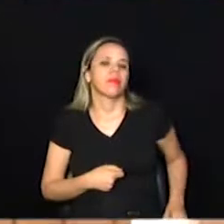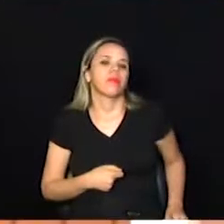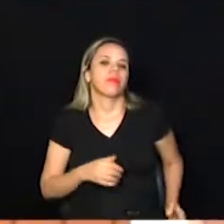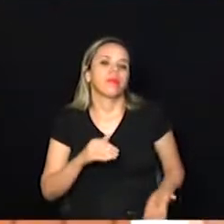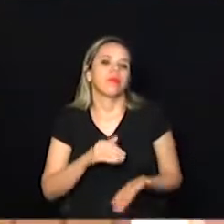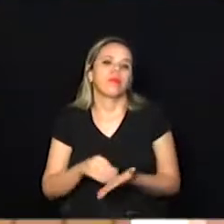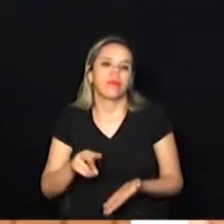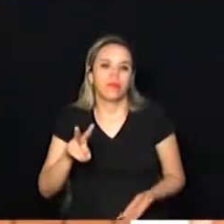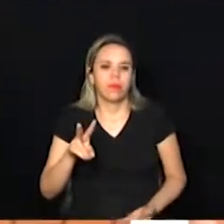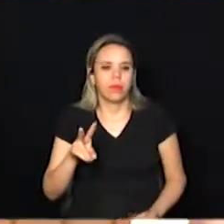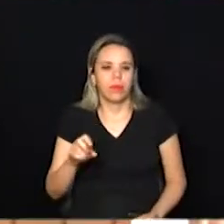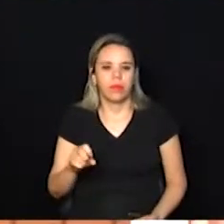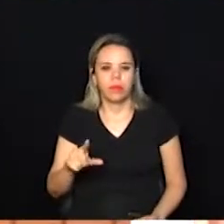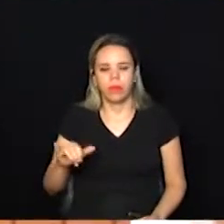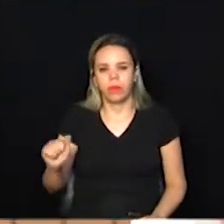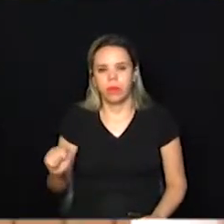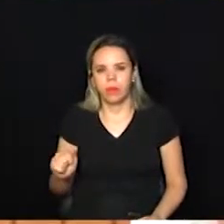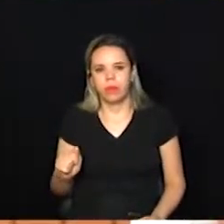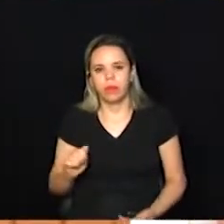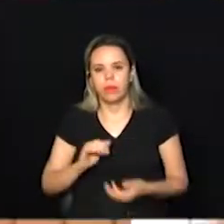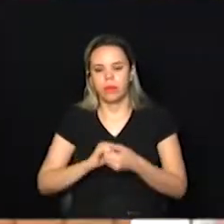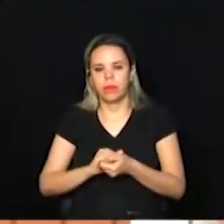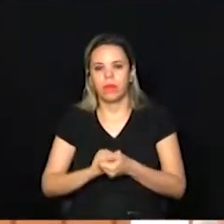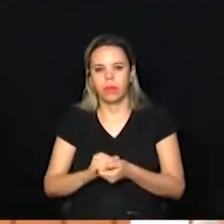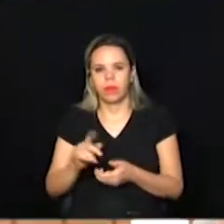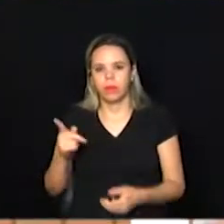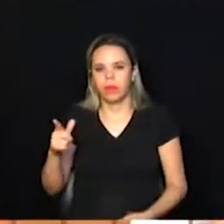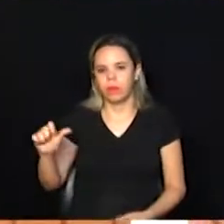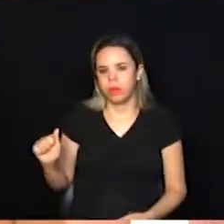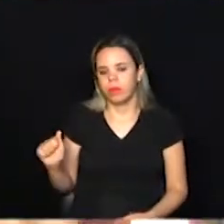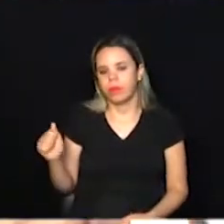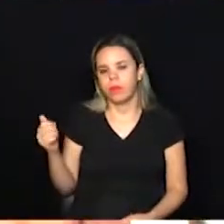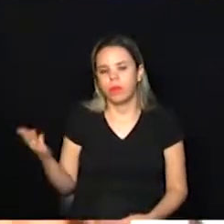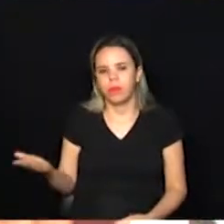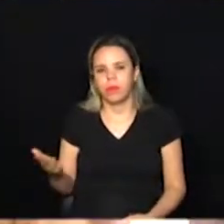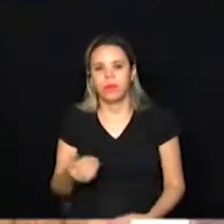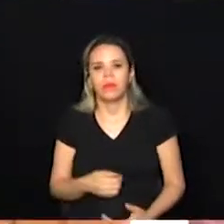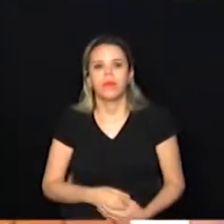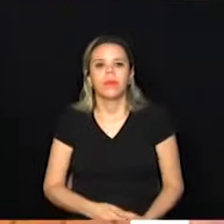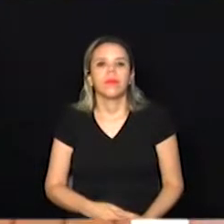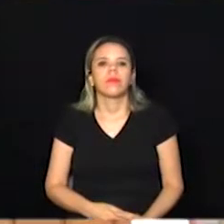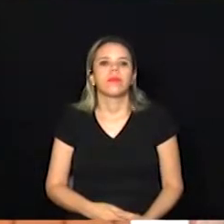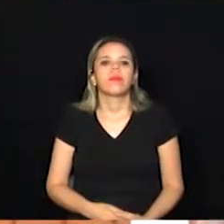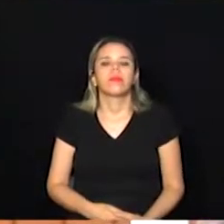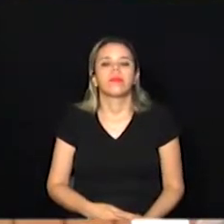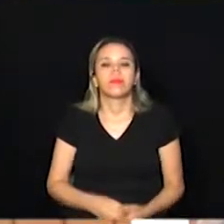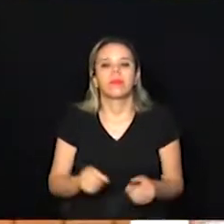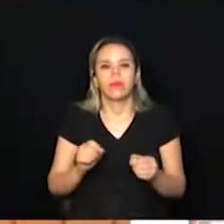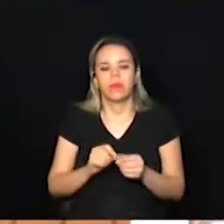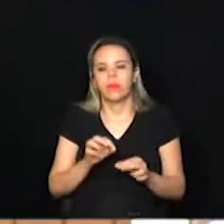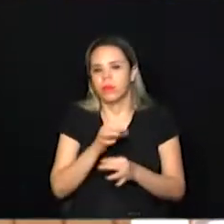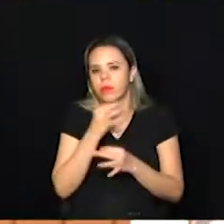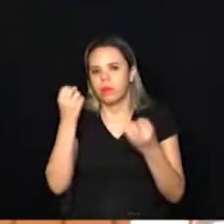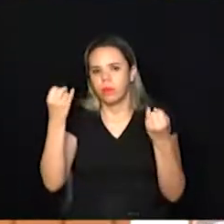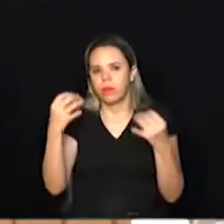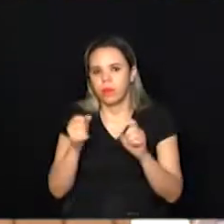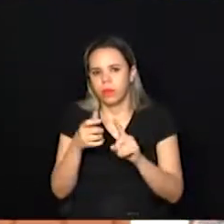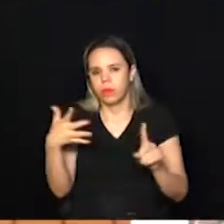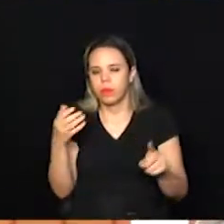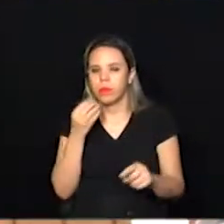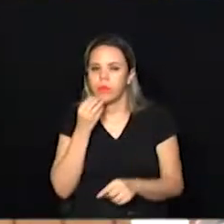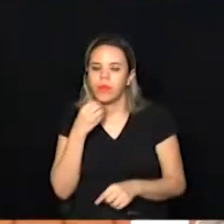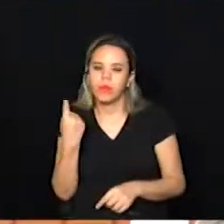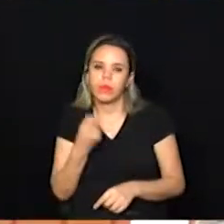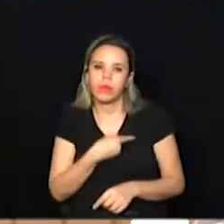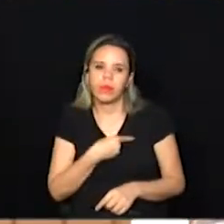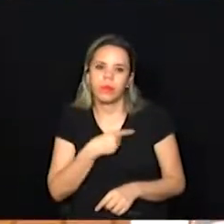Vânia Cleia, cumprimentar a Paula também. Paula fez uma ótima explanação aqui para nós,